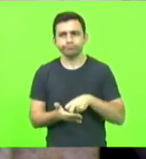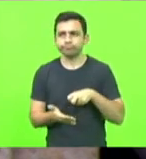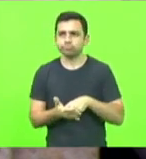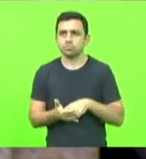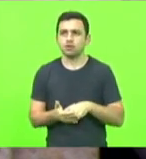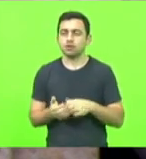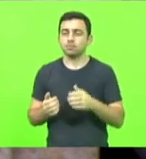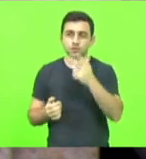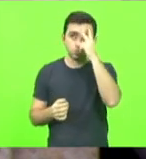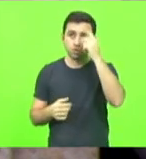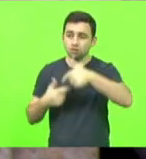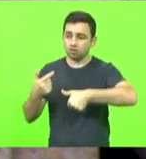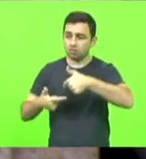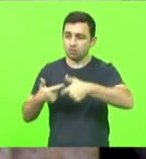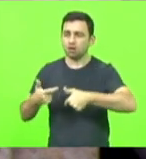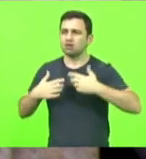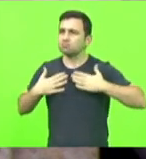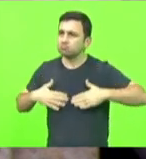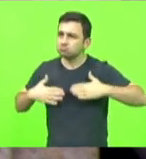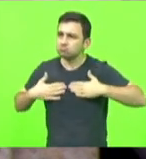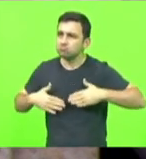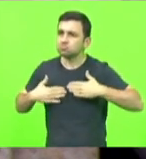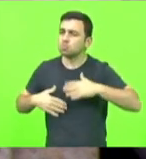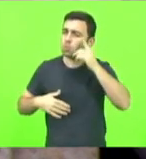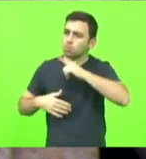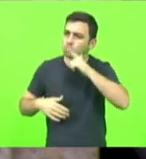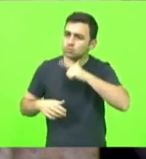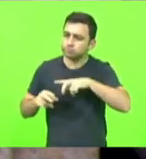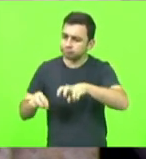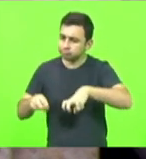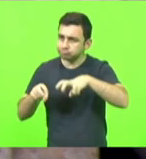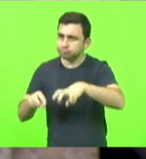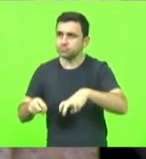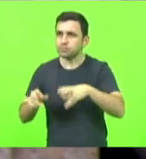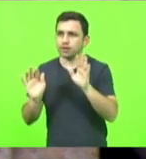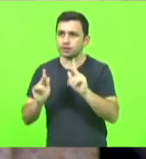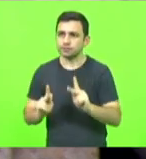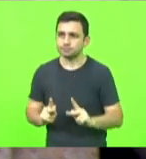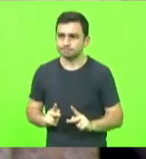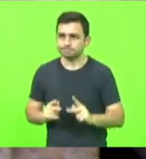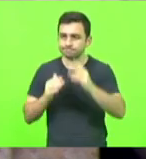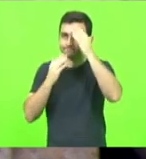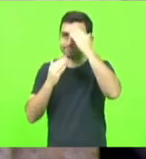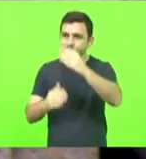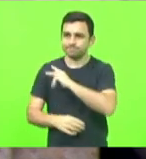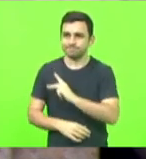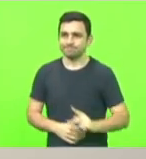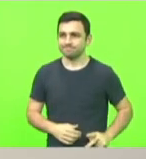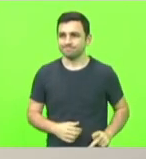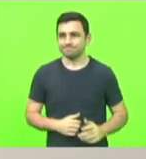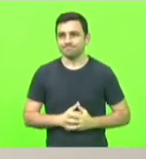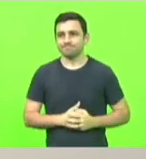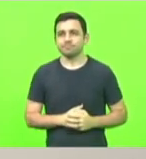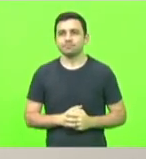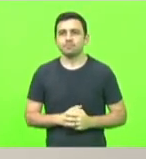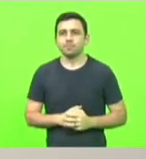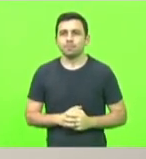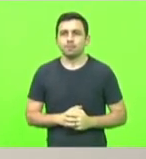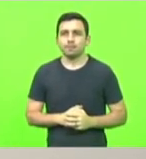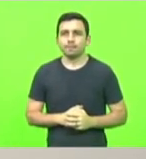trabalhador possa trabalhar descansado, exercer ali, né, o seu trabalho em paz. Muito obrigado, senhor presidente. Obrigado, deputado Felipe